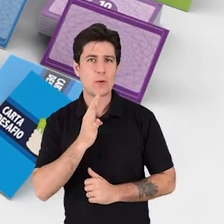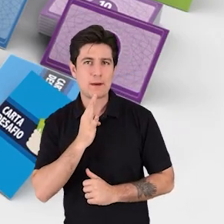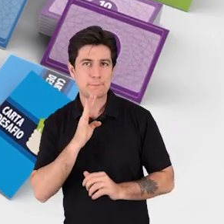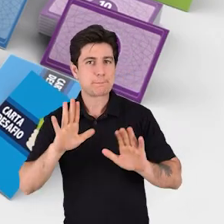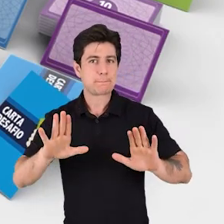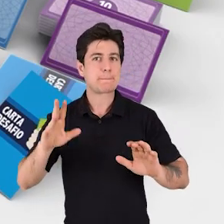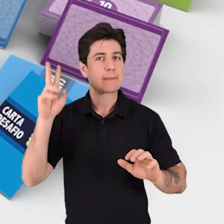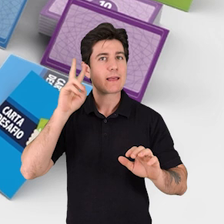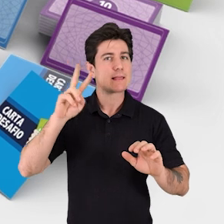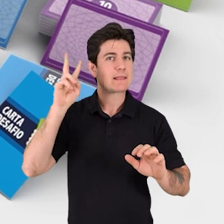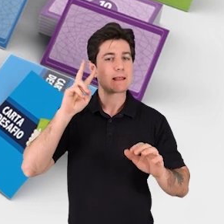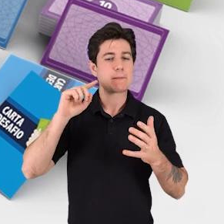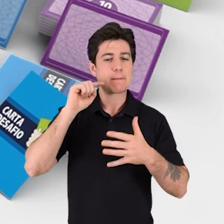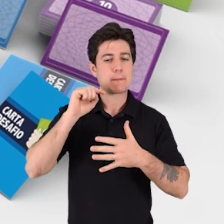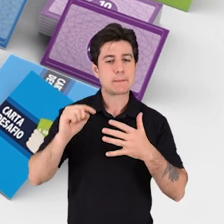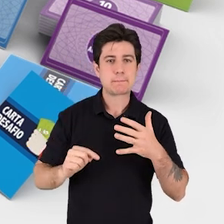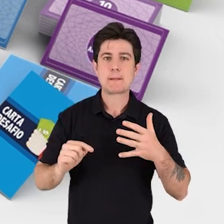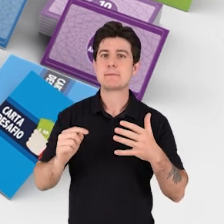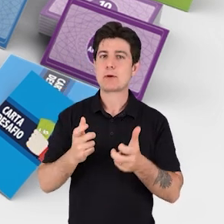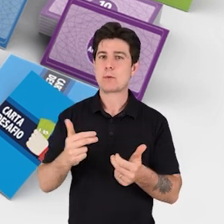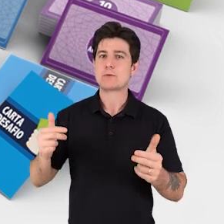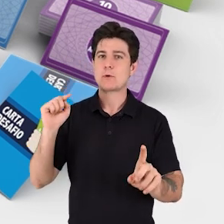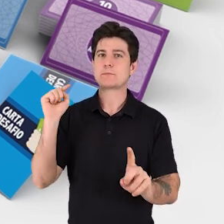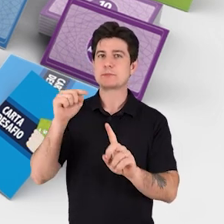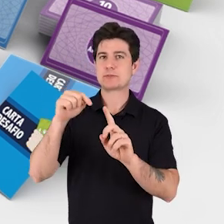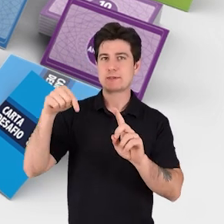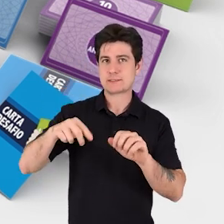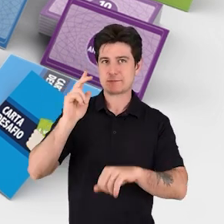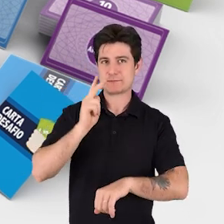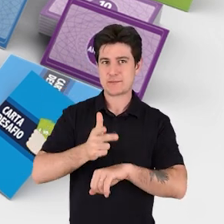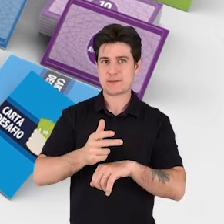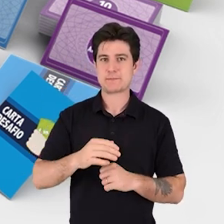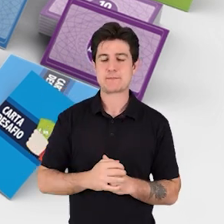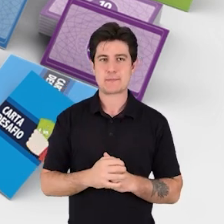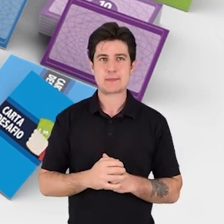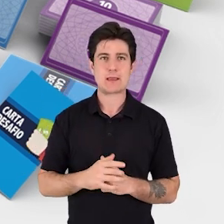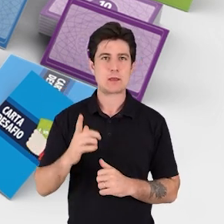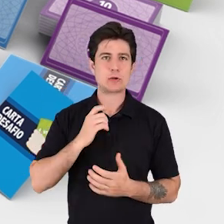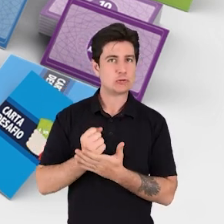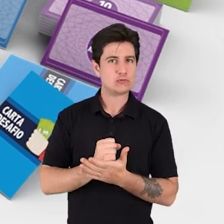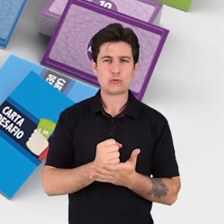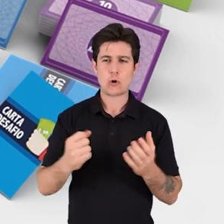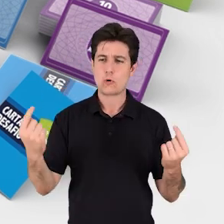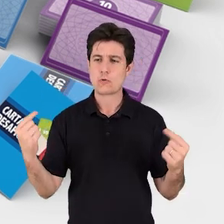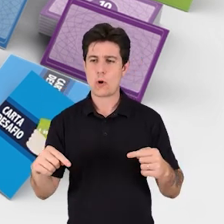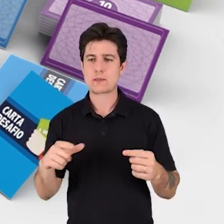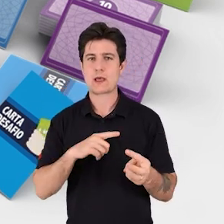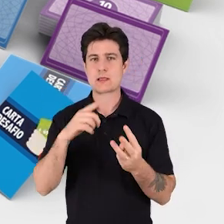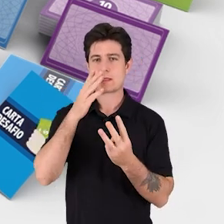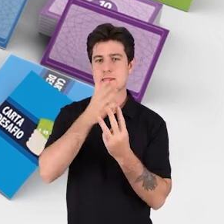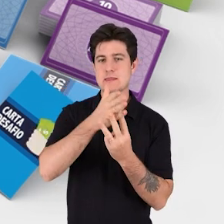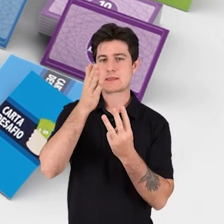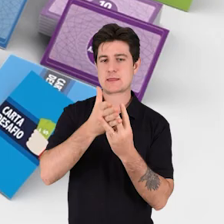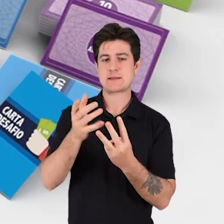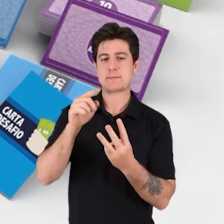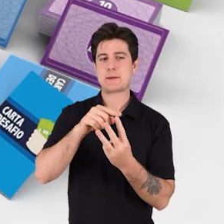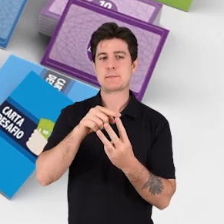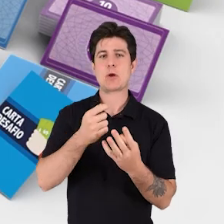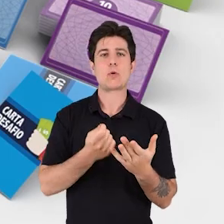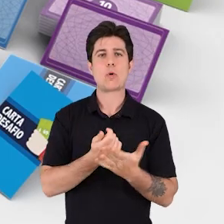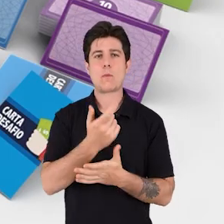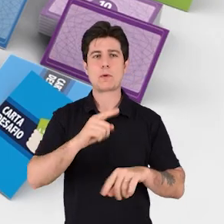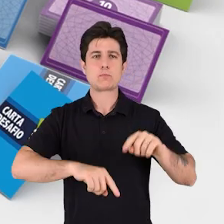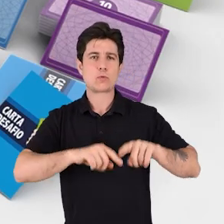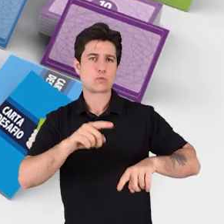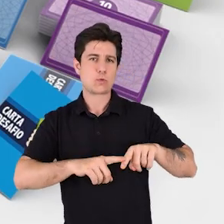já conhece o jogo, mas precisamos lembrar alguns pontos importantes para os objetivos deste vídeo. As partidas se dividem em 3 fases. Fase